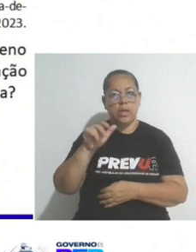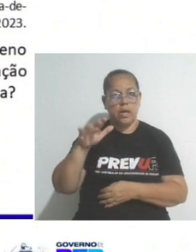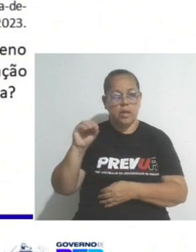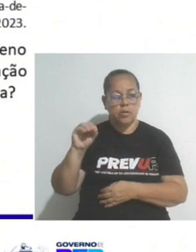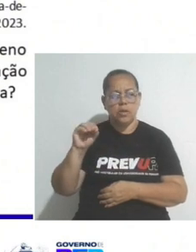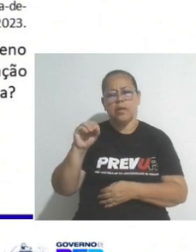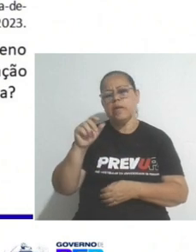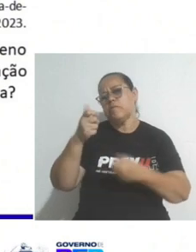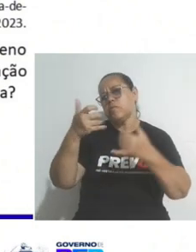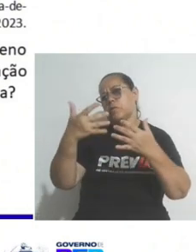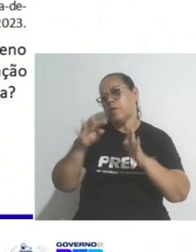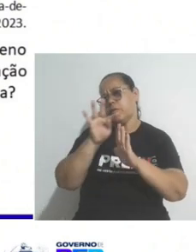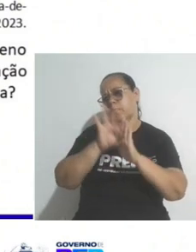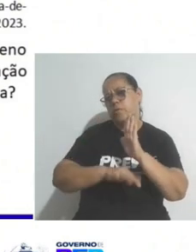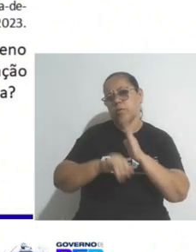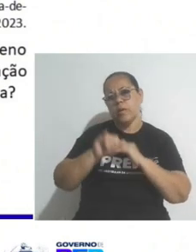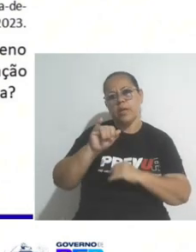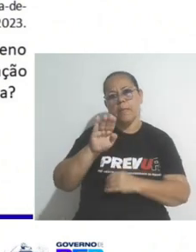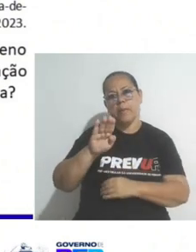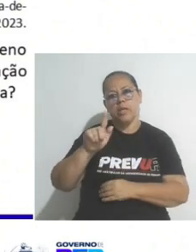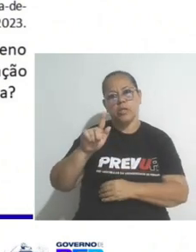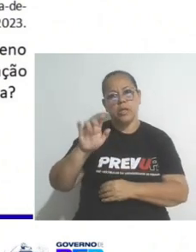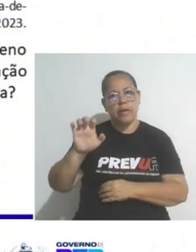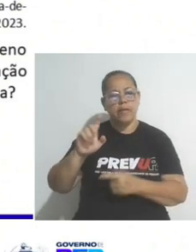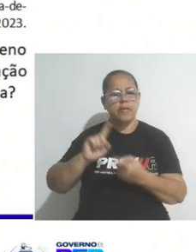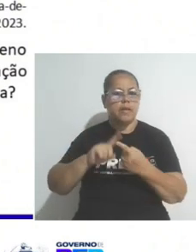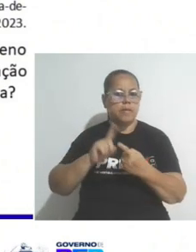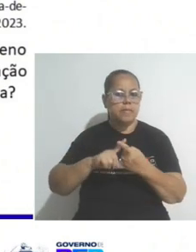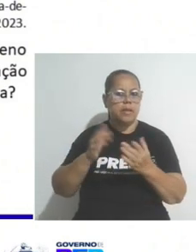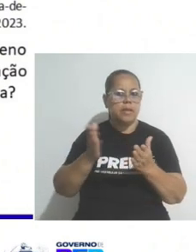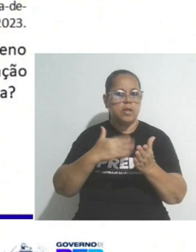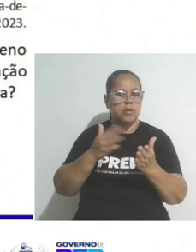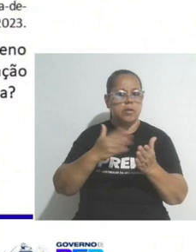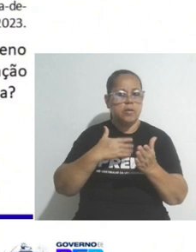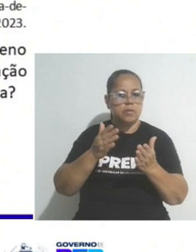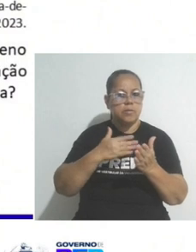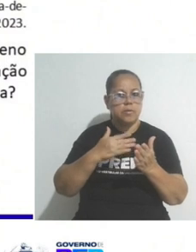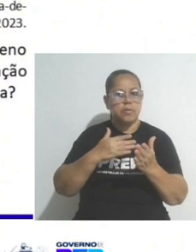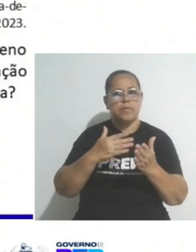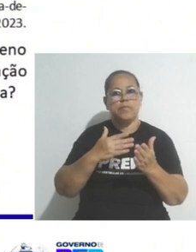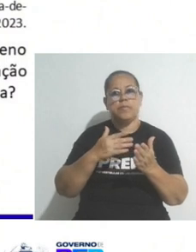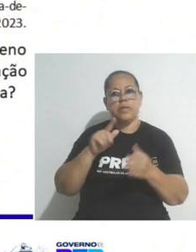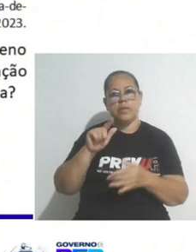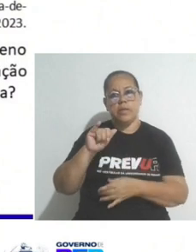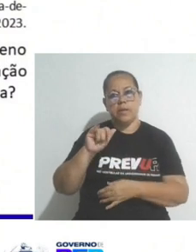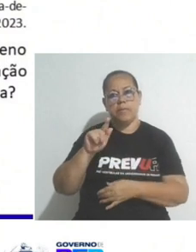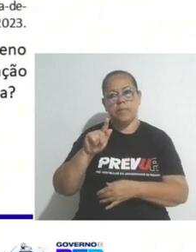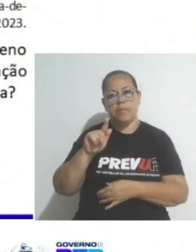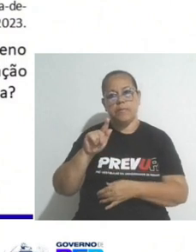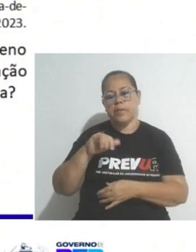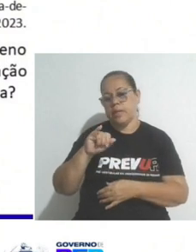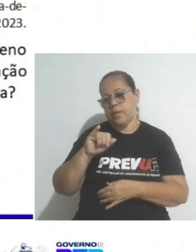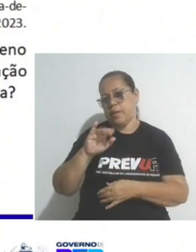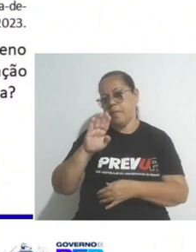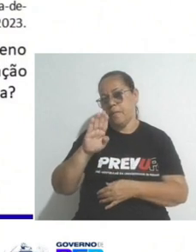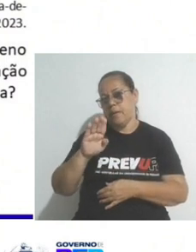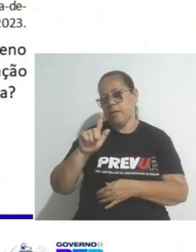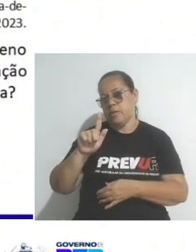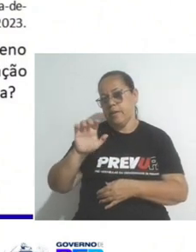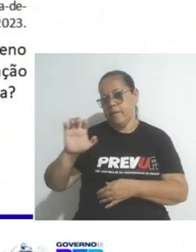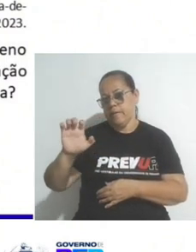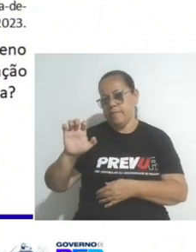do próprio IBGE e foi extraído da página do Instituto Brasileiro de Geografia e Estatística